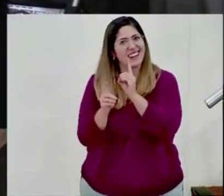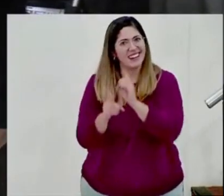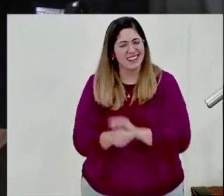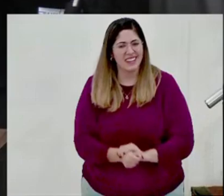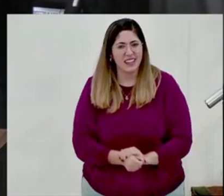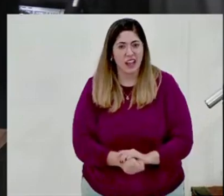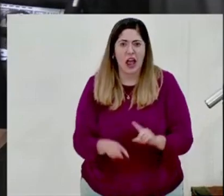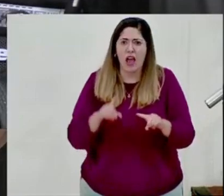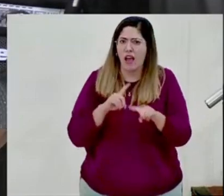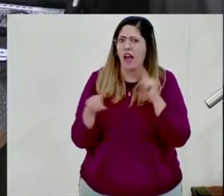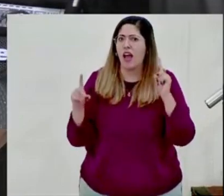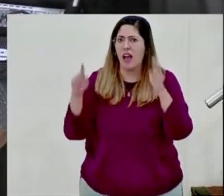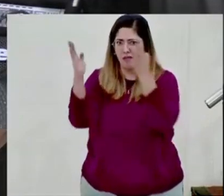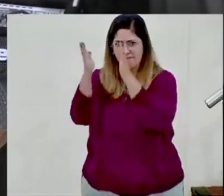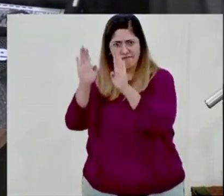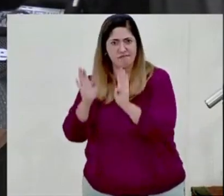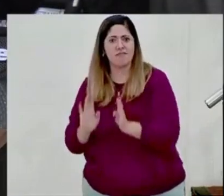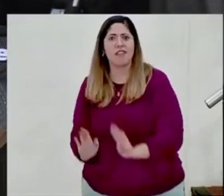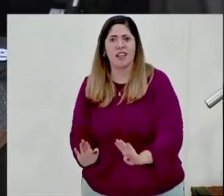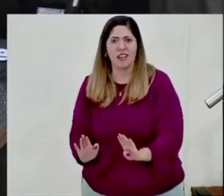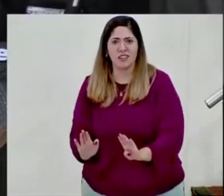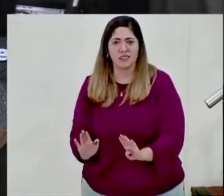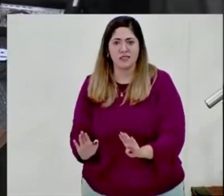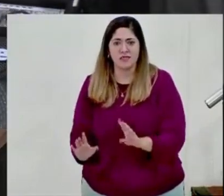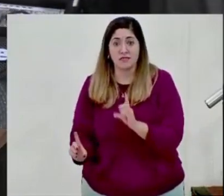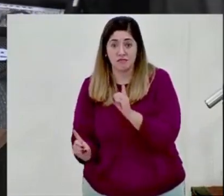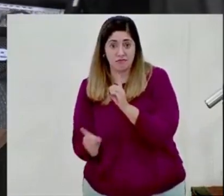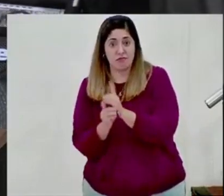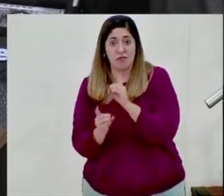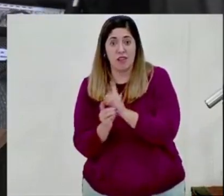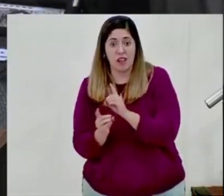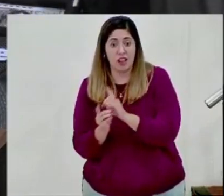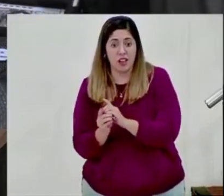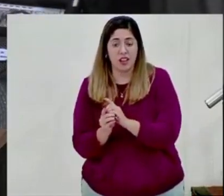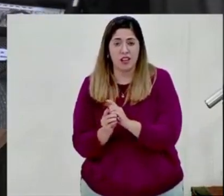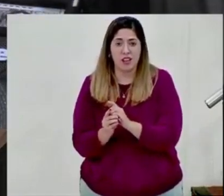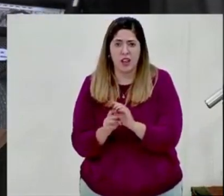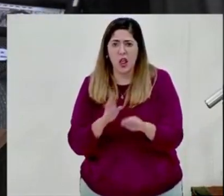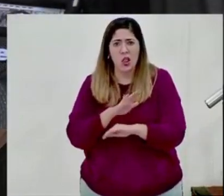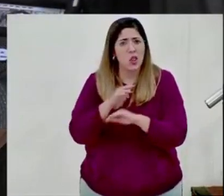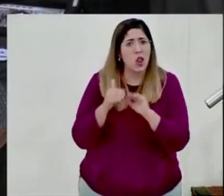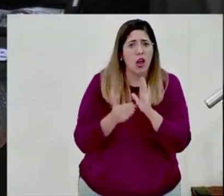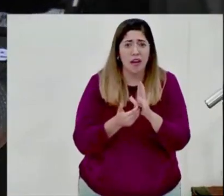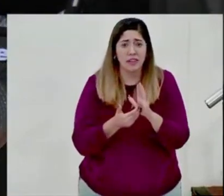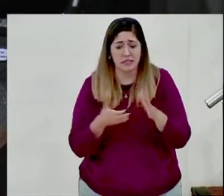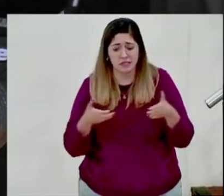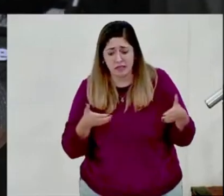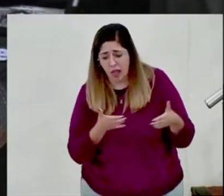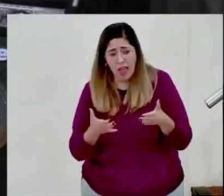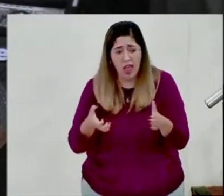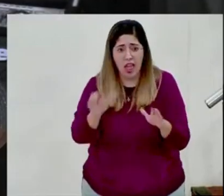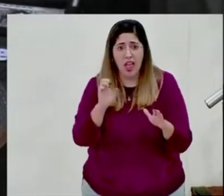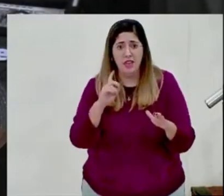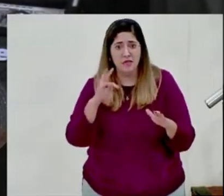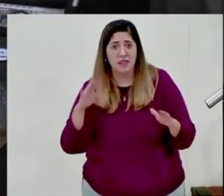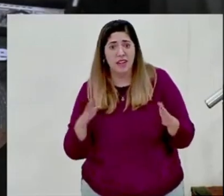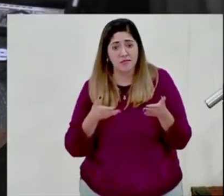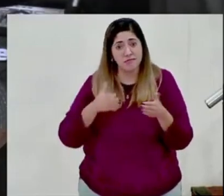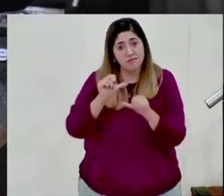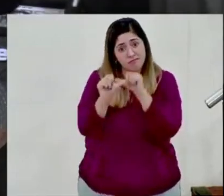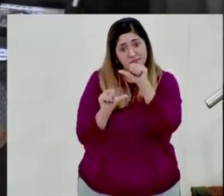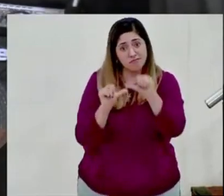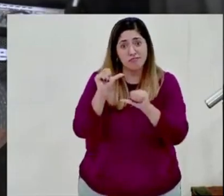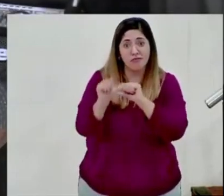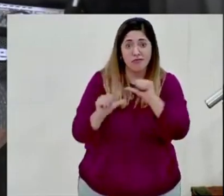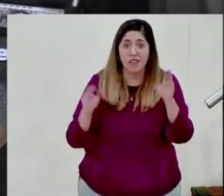a Babilônia estava nas margens do rio Eufrates. Procuraram as margens do rio Eufrates toda e não encontraram nada. Pois é, o curso do rio Eufrates mudou, a